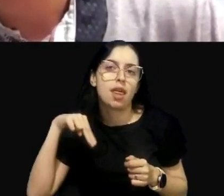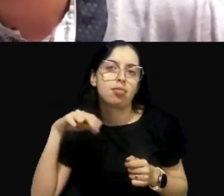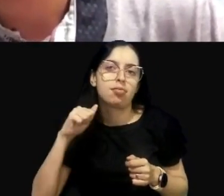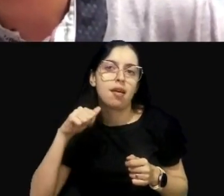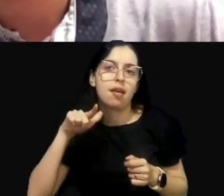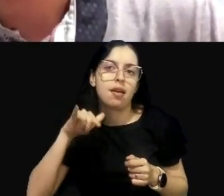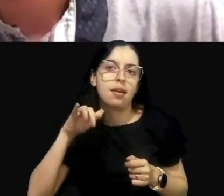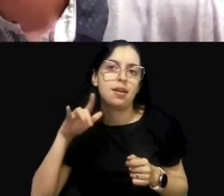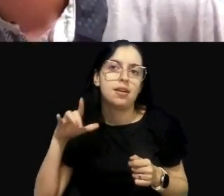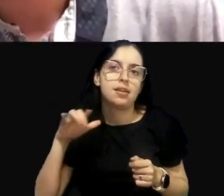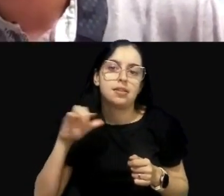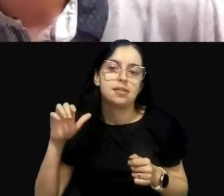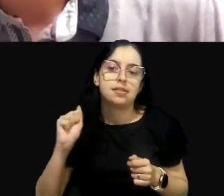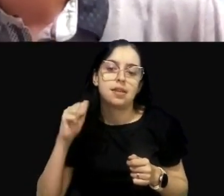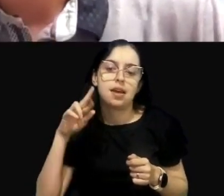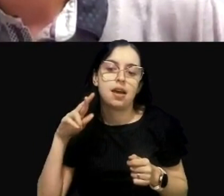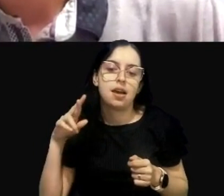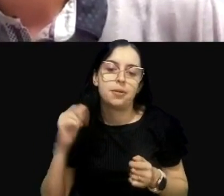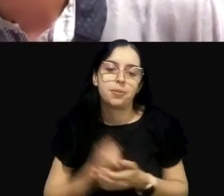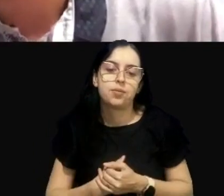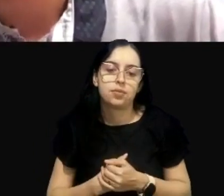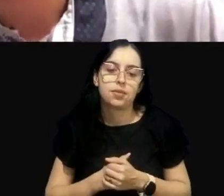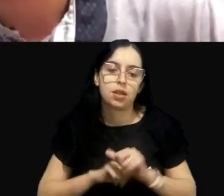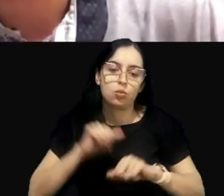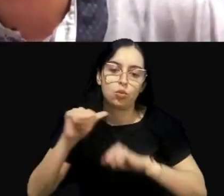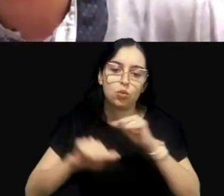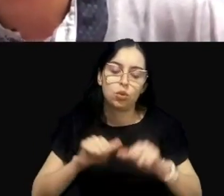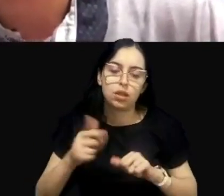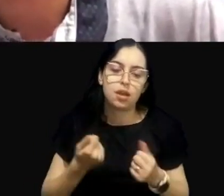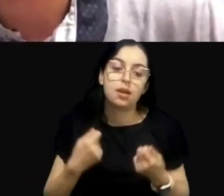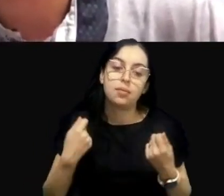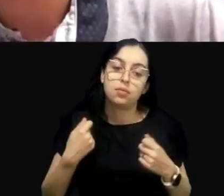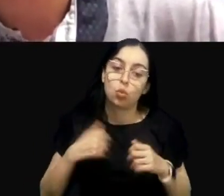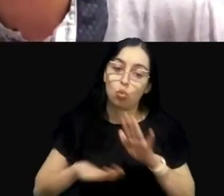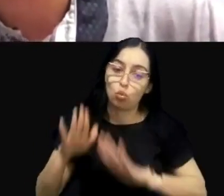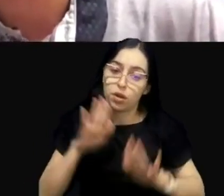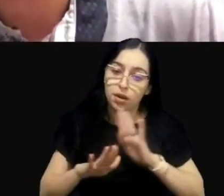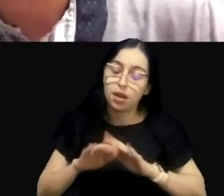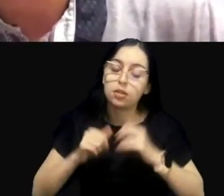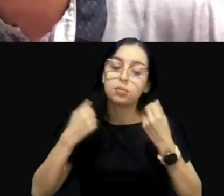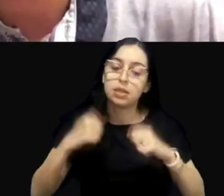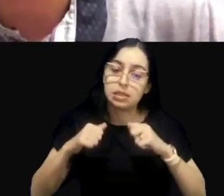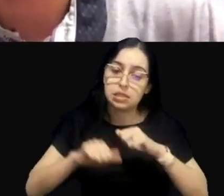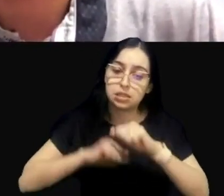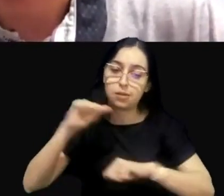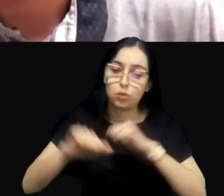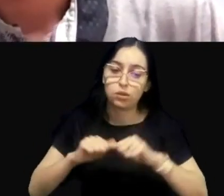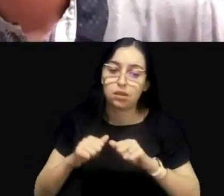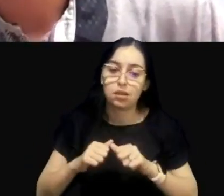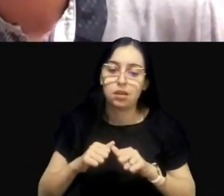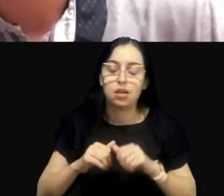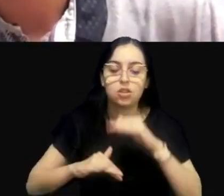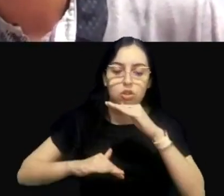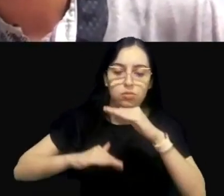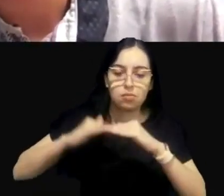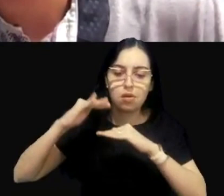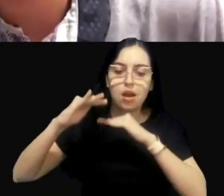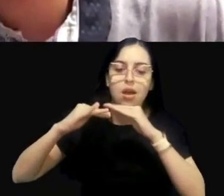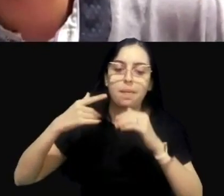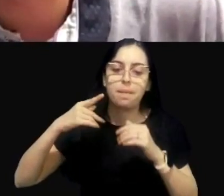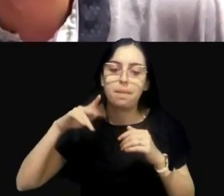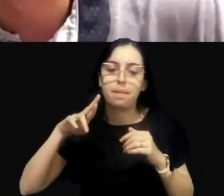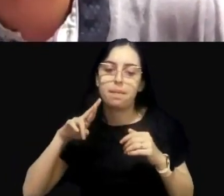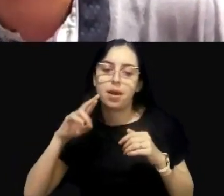reflitam essa diversidade. Com a ressalva Abaixo, que em letras precisamos pretas, fazer essa necessidade de personalização de maneira personalizar padrões pragmática ambientais, e de maneira porém que de não